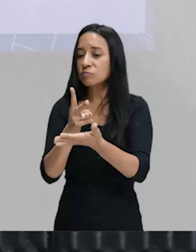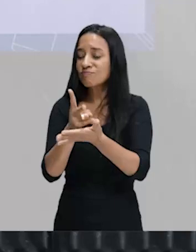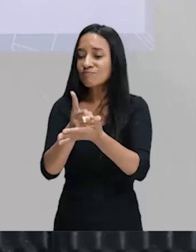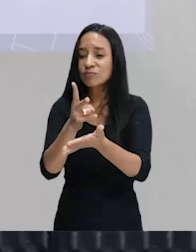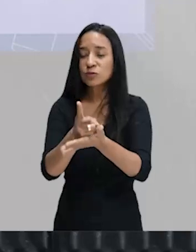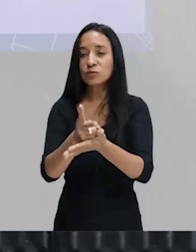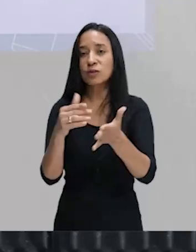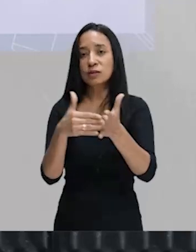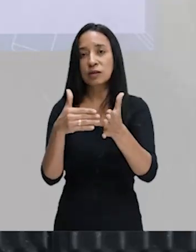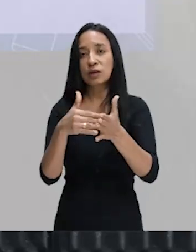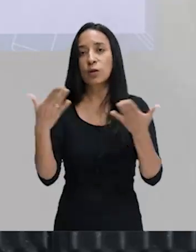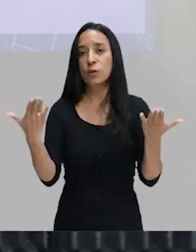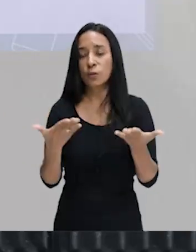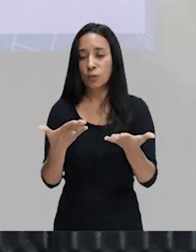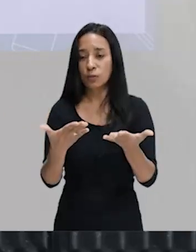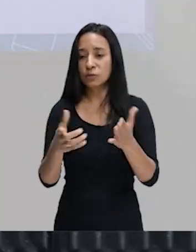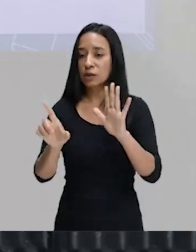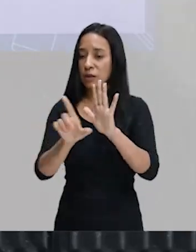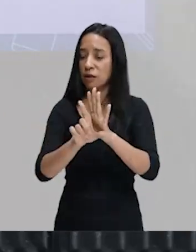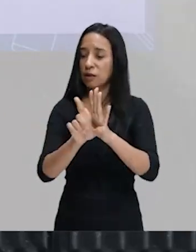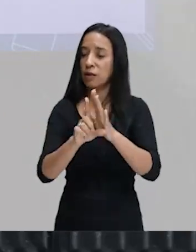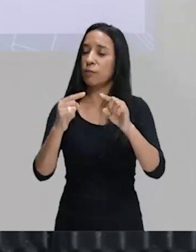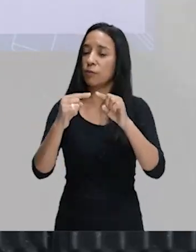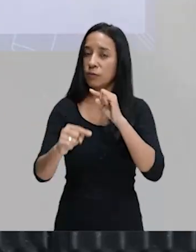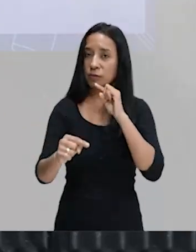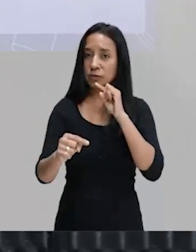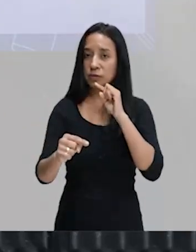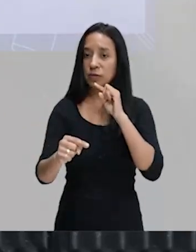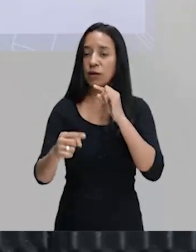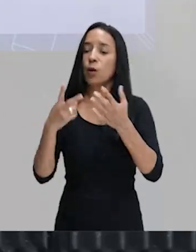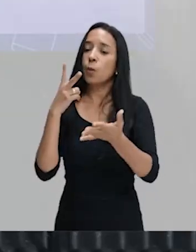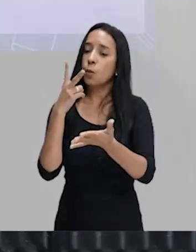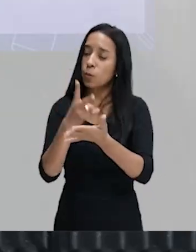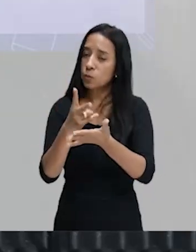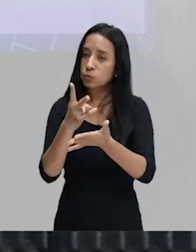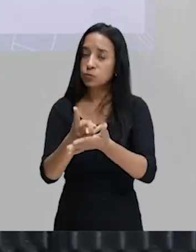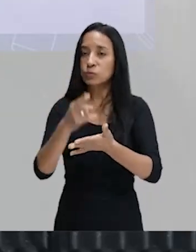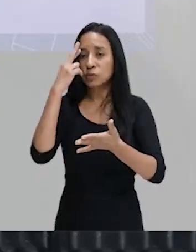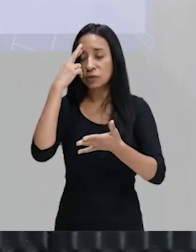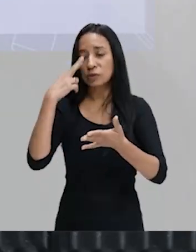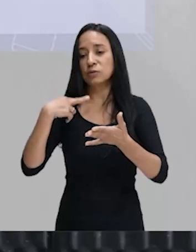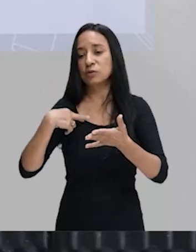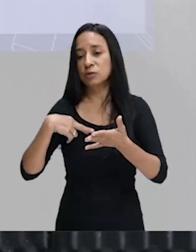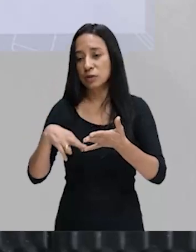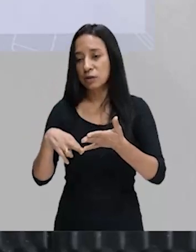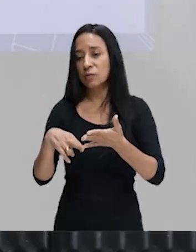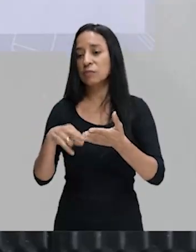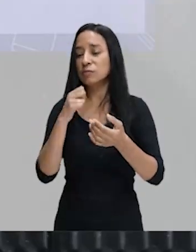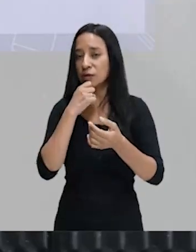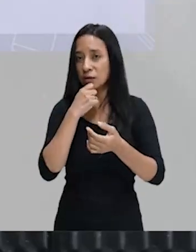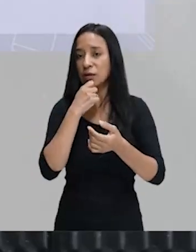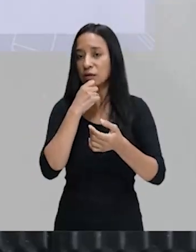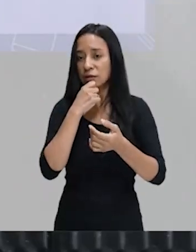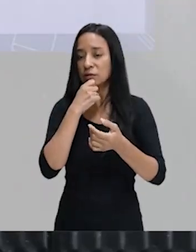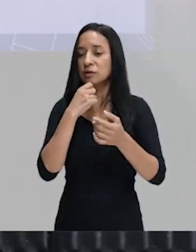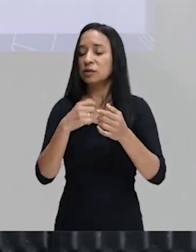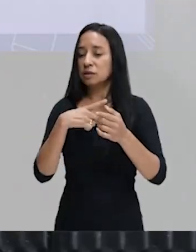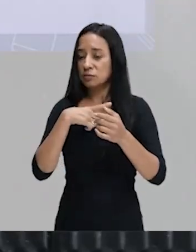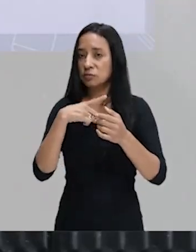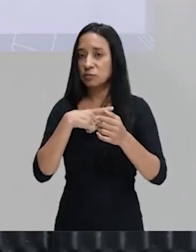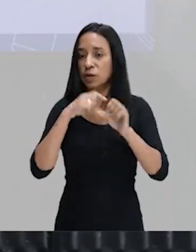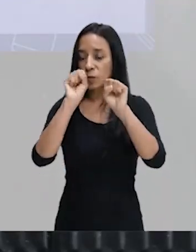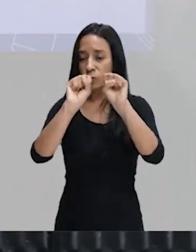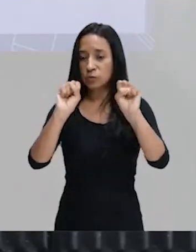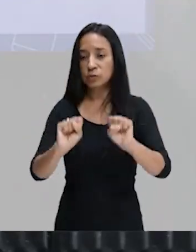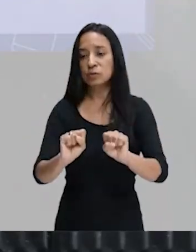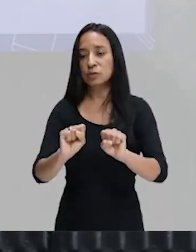hoje. Mesmo que a lei proíba, a tradição, a religião, ainda estabelece o sistema de castas